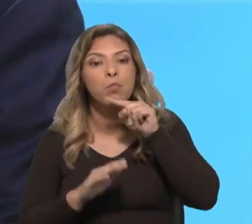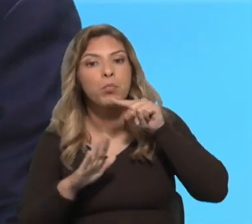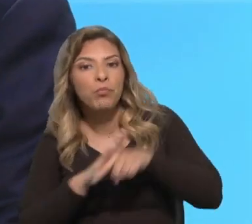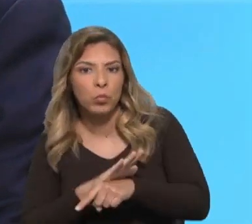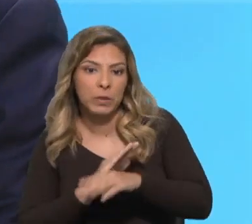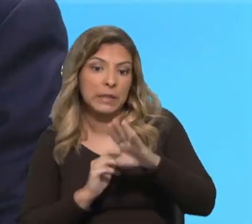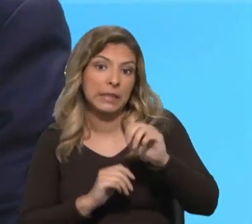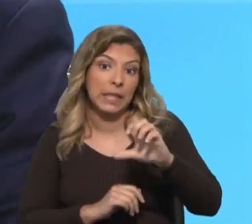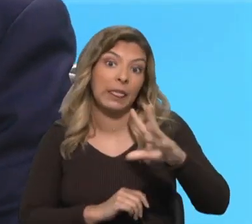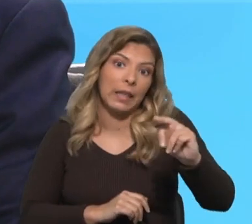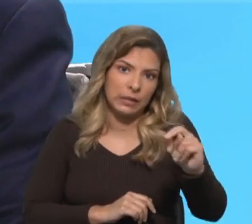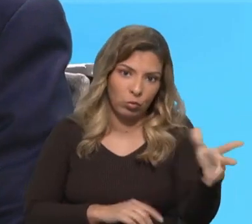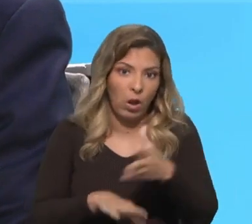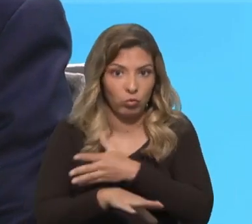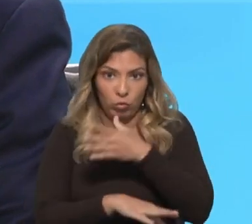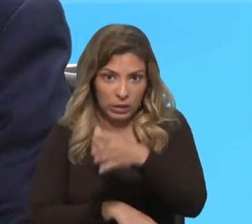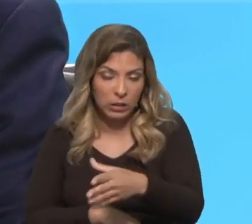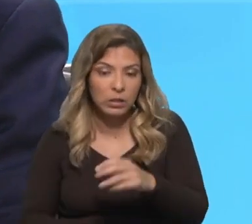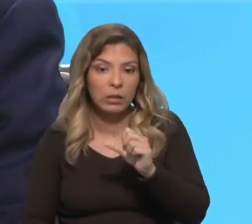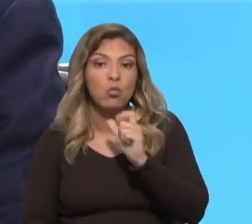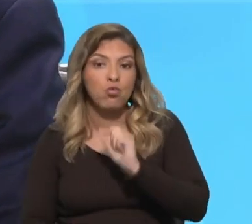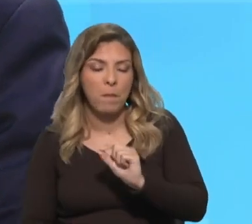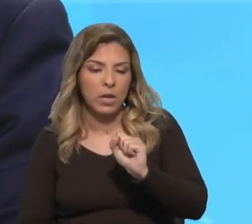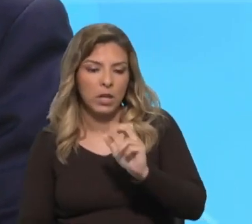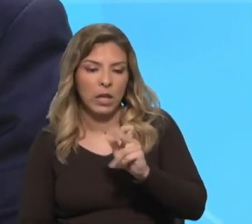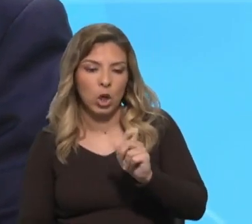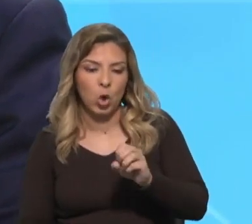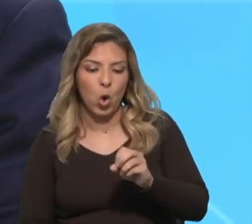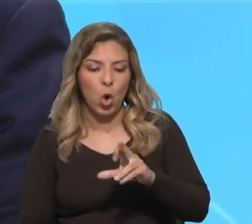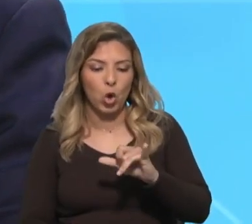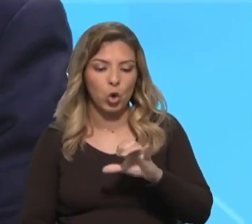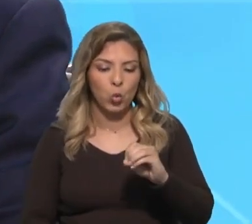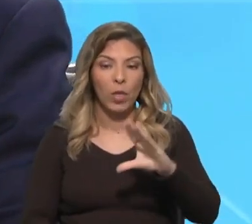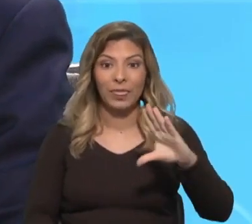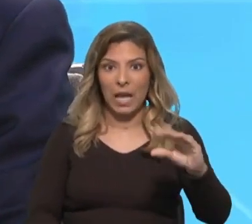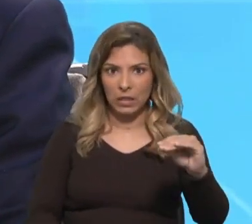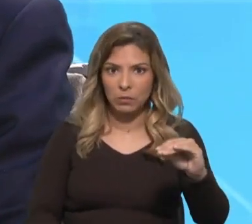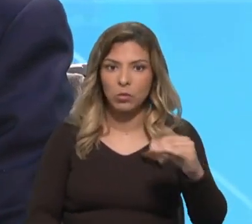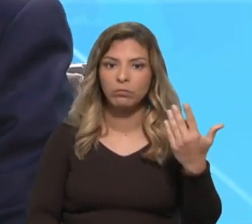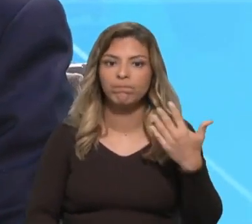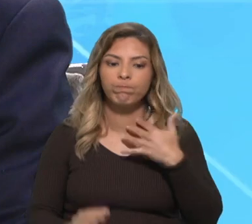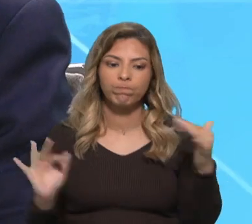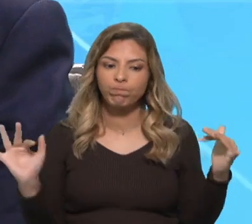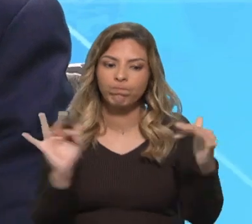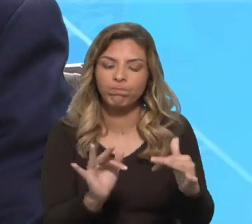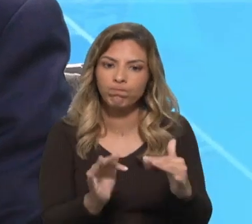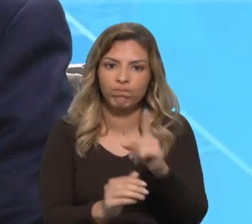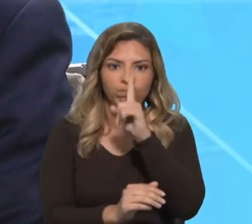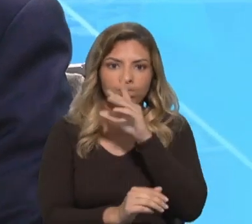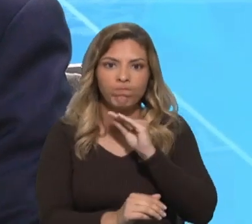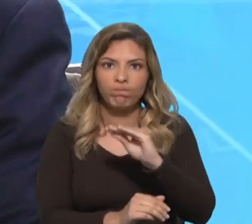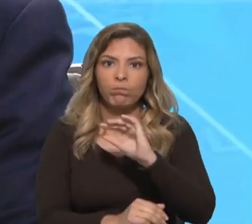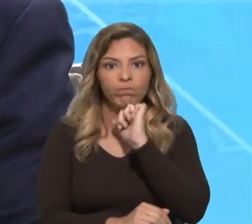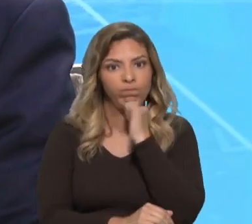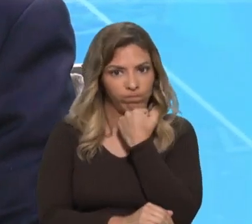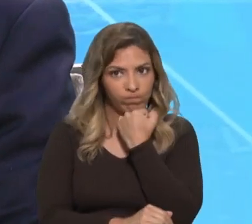XIII, como eu disse, portanto, quando Gregório X determina que os cardeais eleitores deveriam entrar em seclusão para esta eleição, portanto, no dito